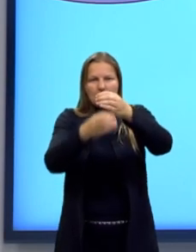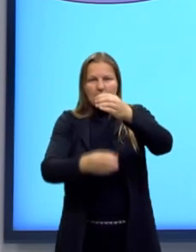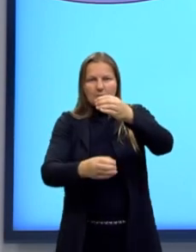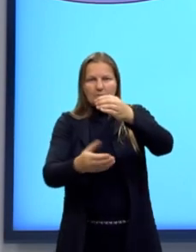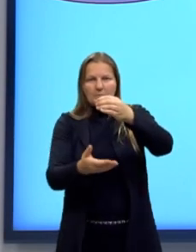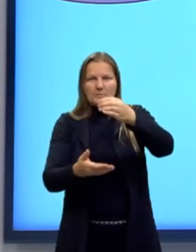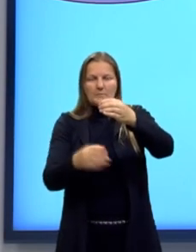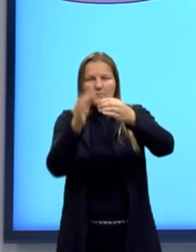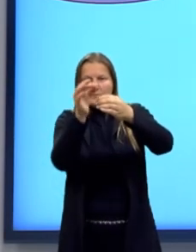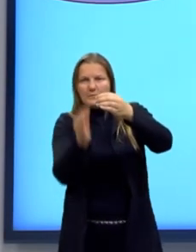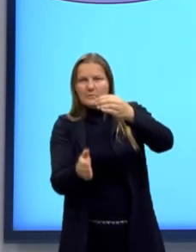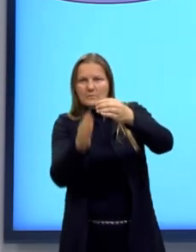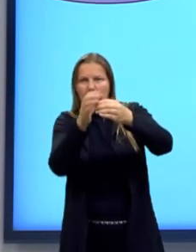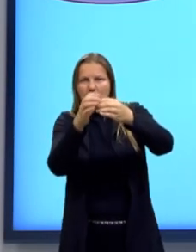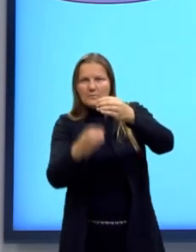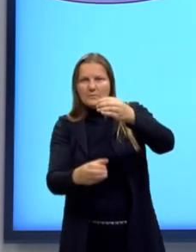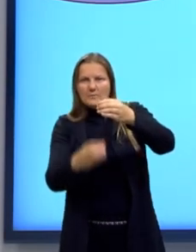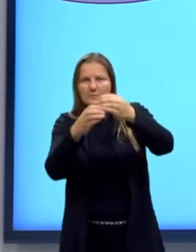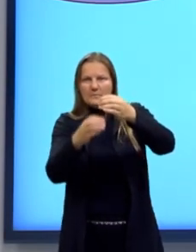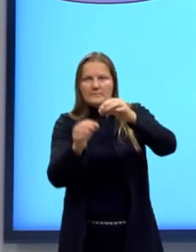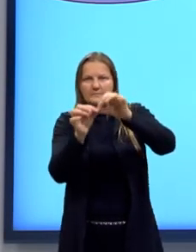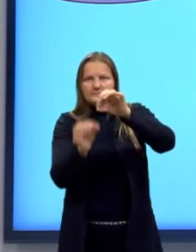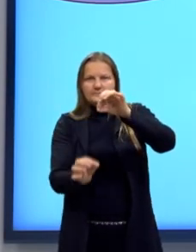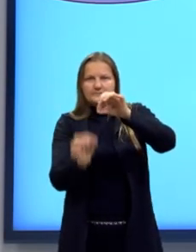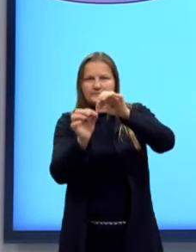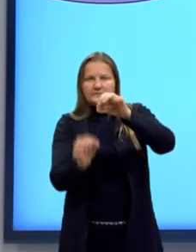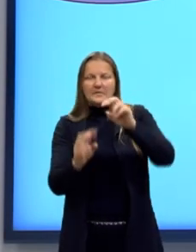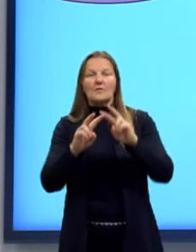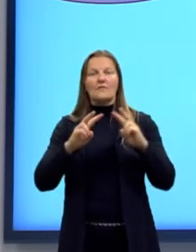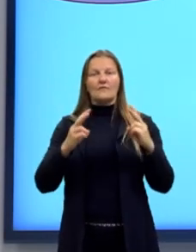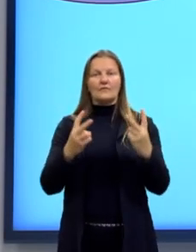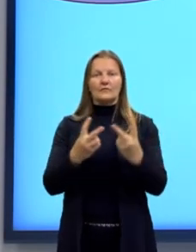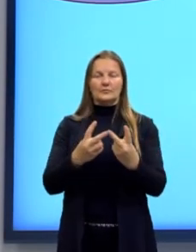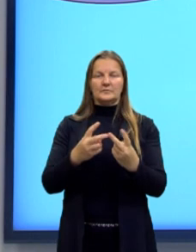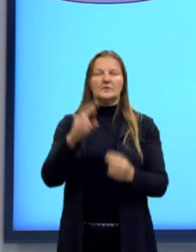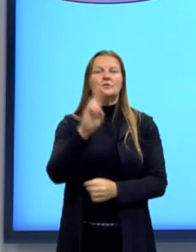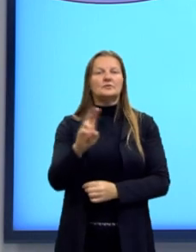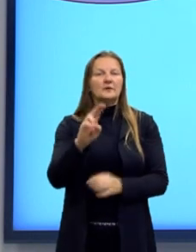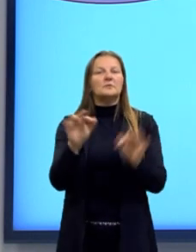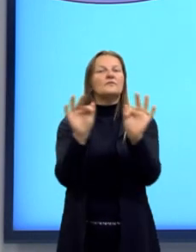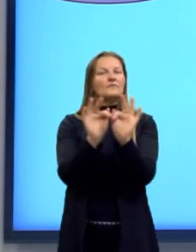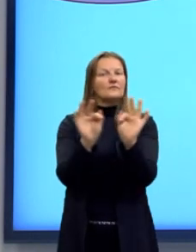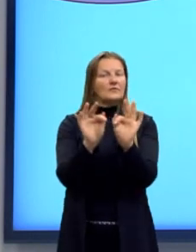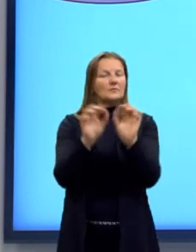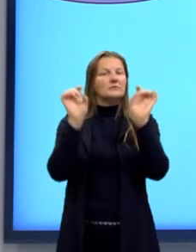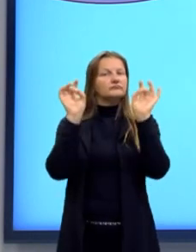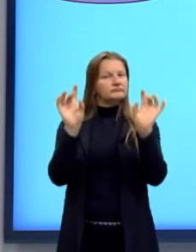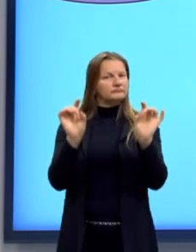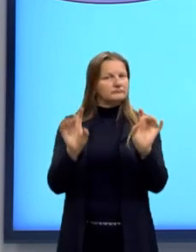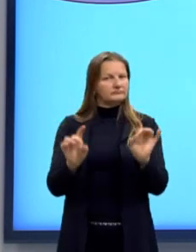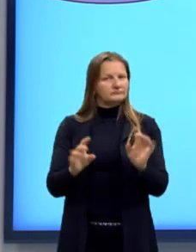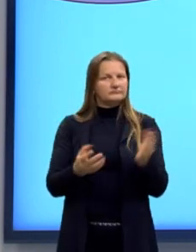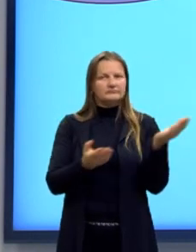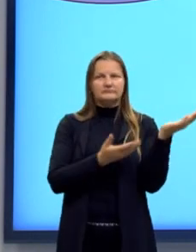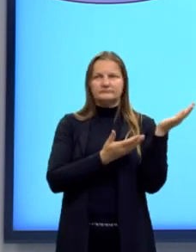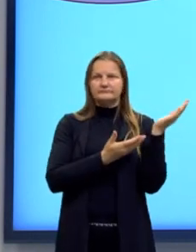a área lateral área total e o volume nós utilizamos algumas fórmulas específicas